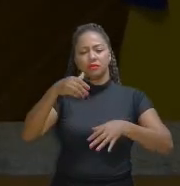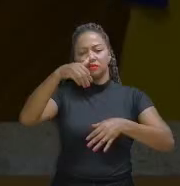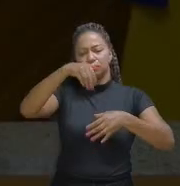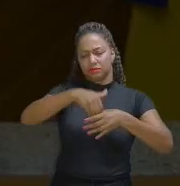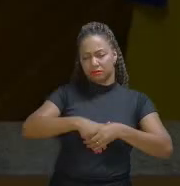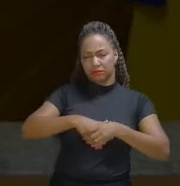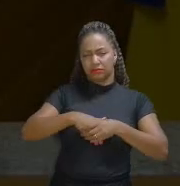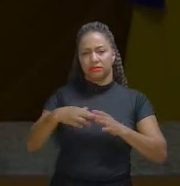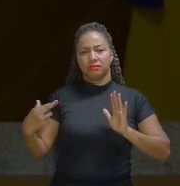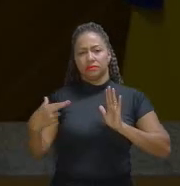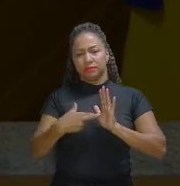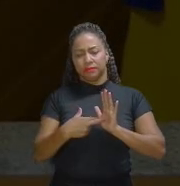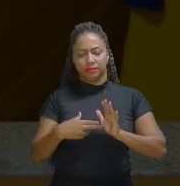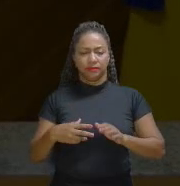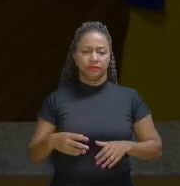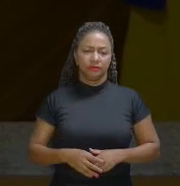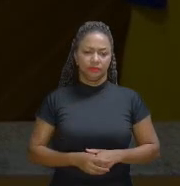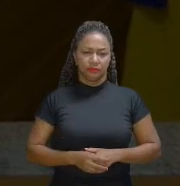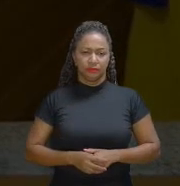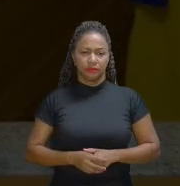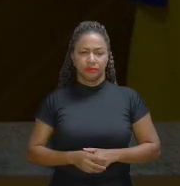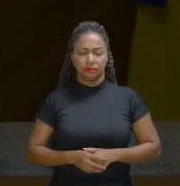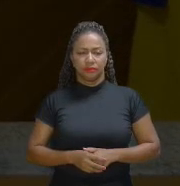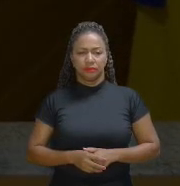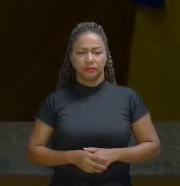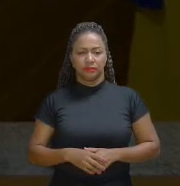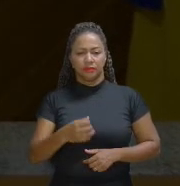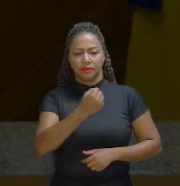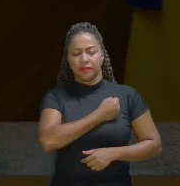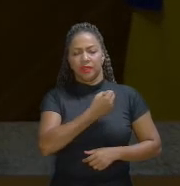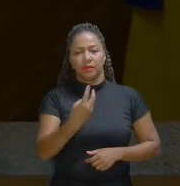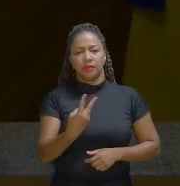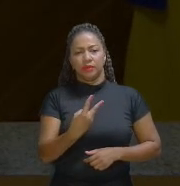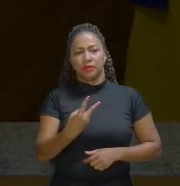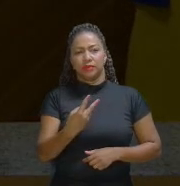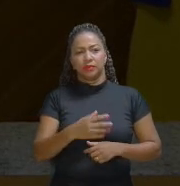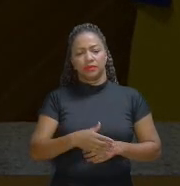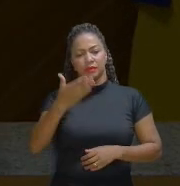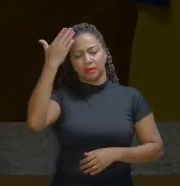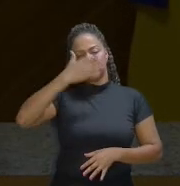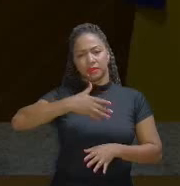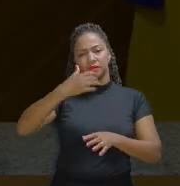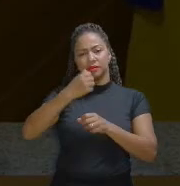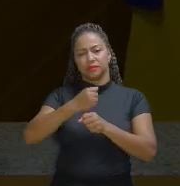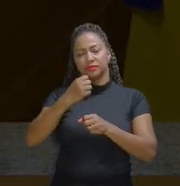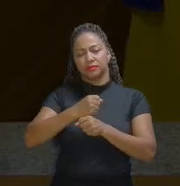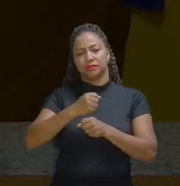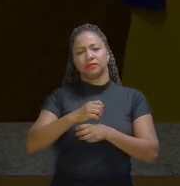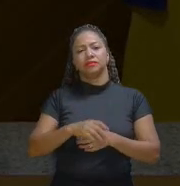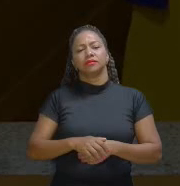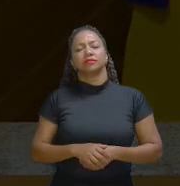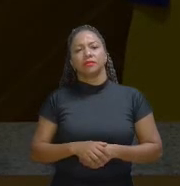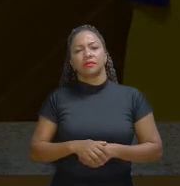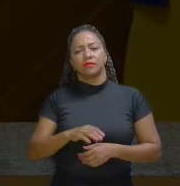do juiz relator. Número 2 da pauta, prestação de contas anual número